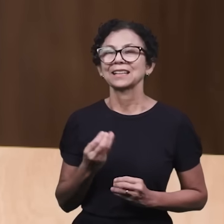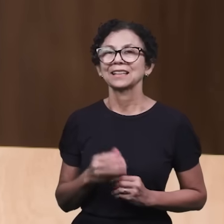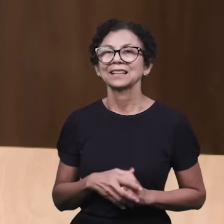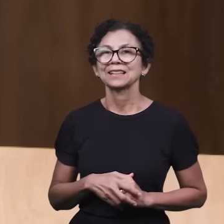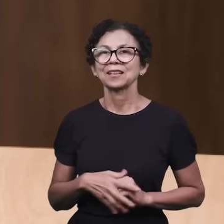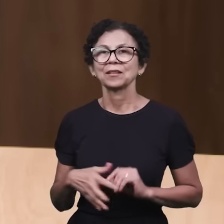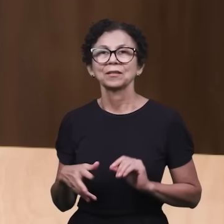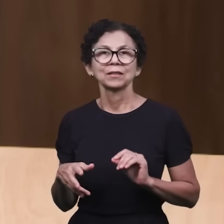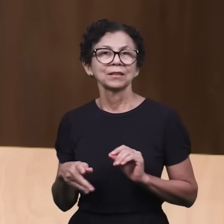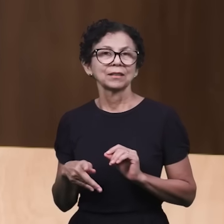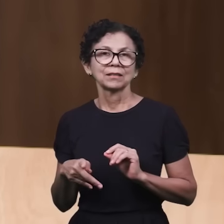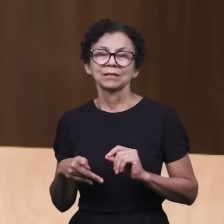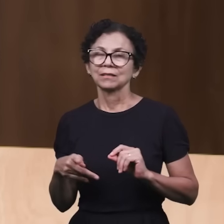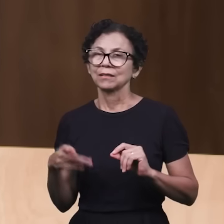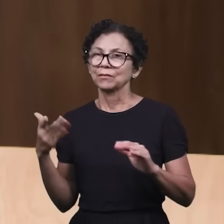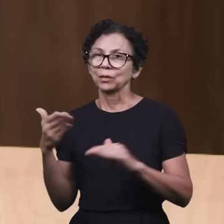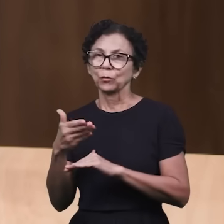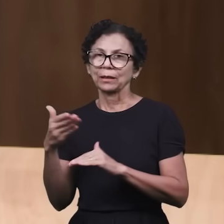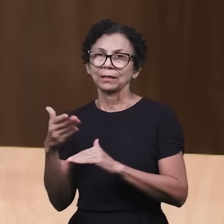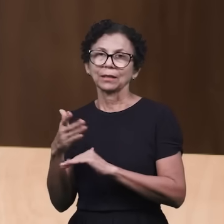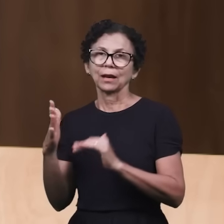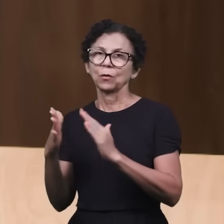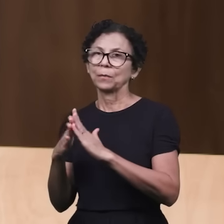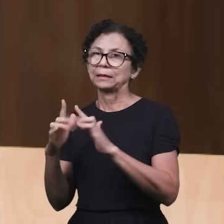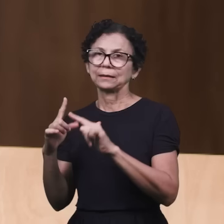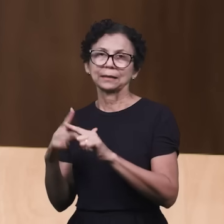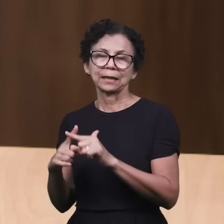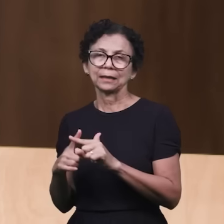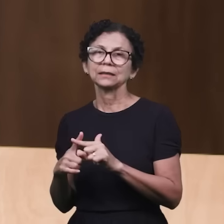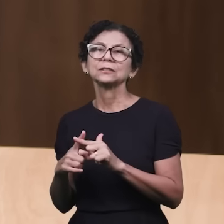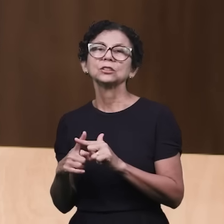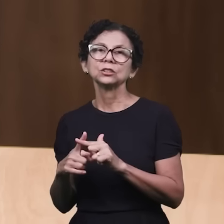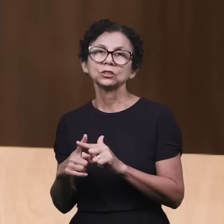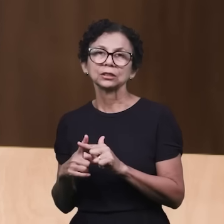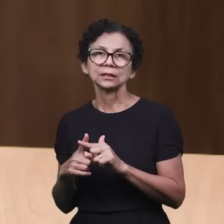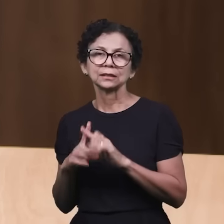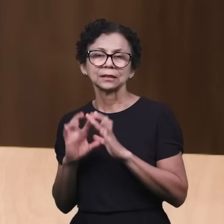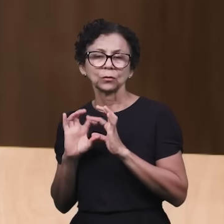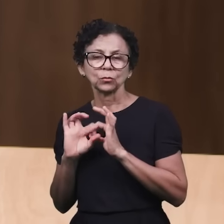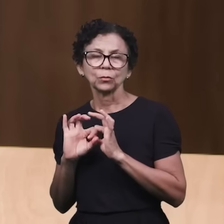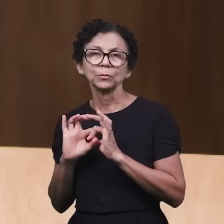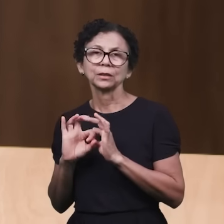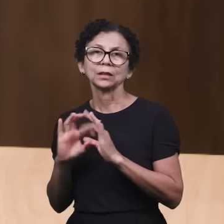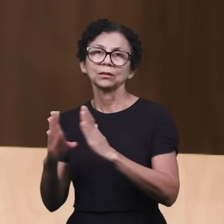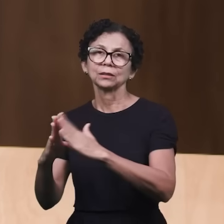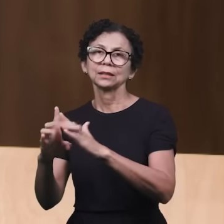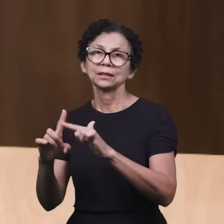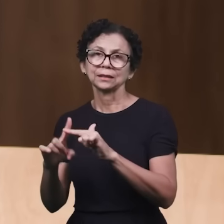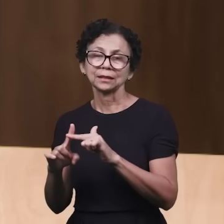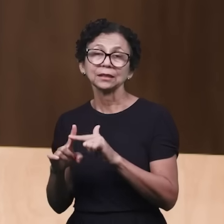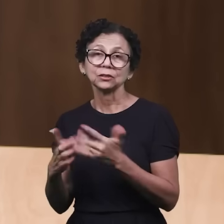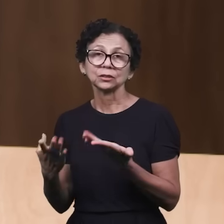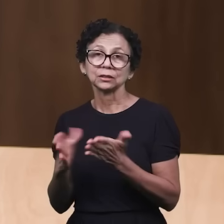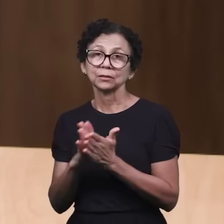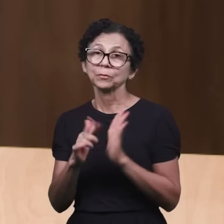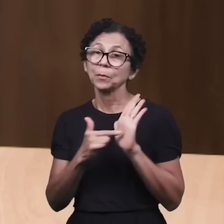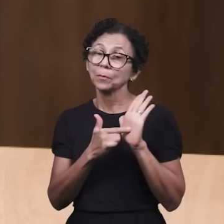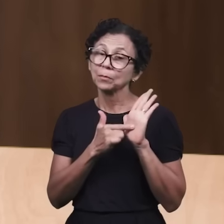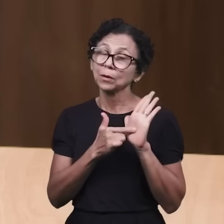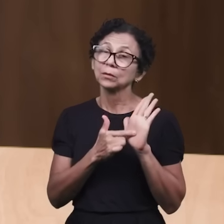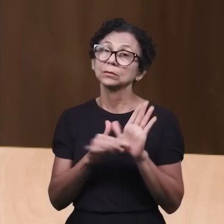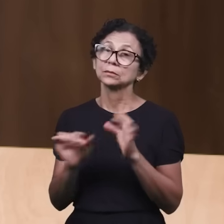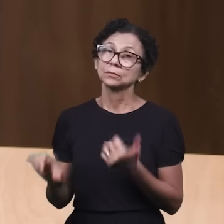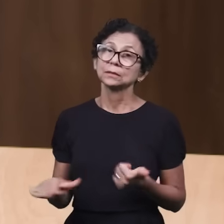É bíblico o batismo nas águas, né? E a palavra, Jesus ensina isso, né? Sobre o batismo nas águas. Deixa eu dar